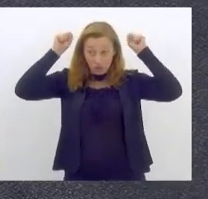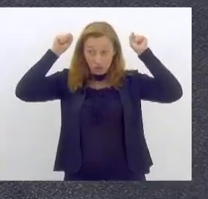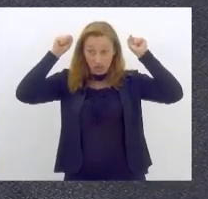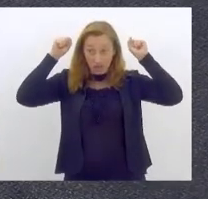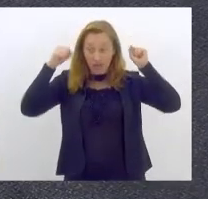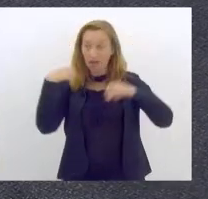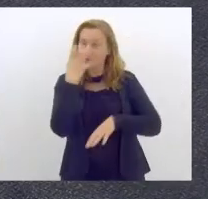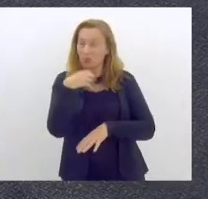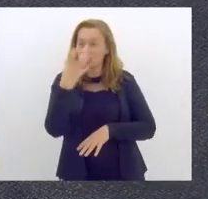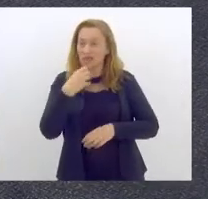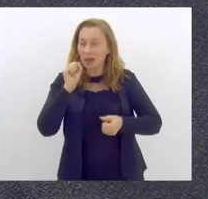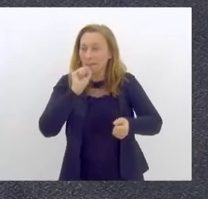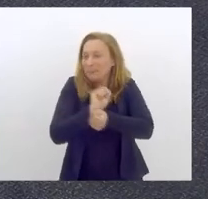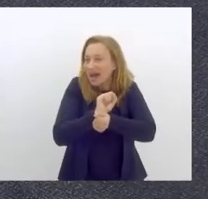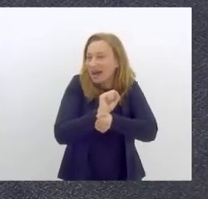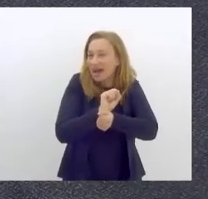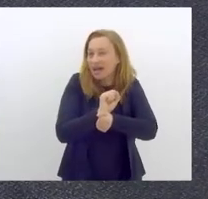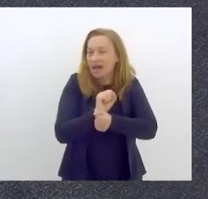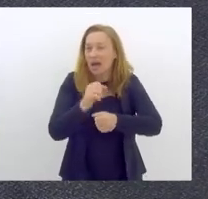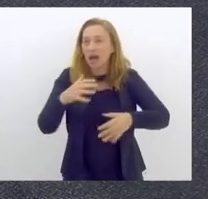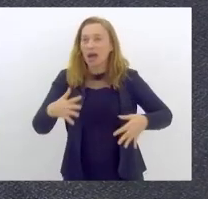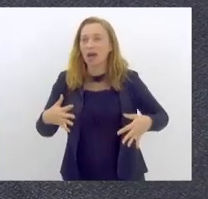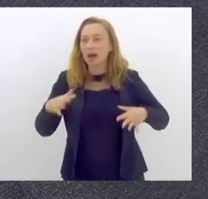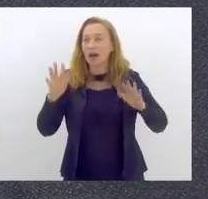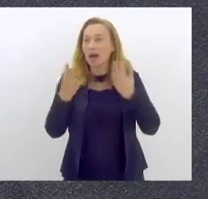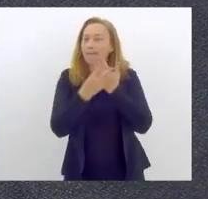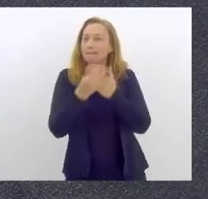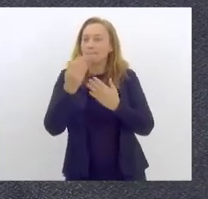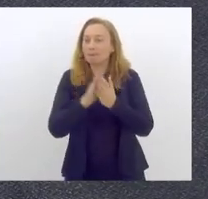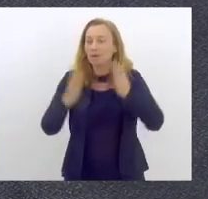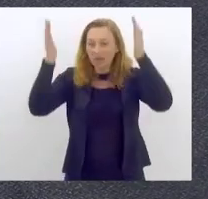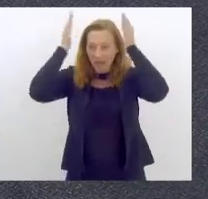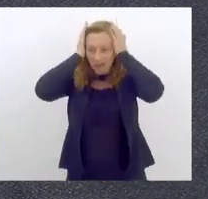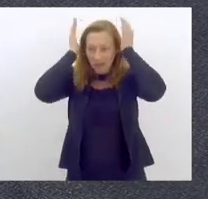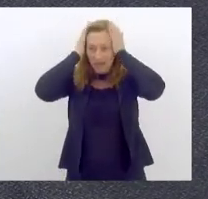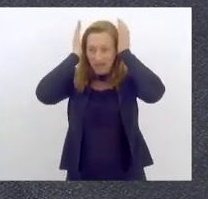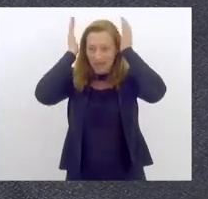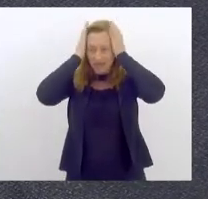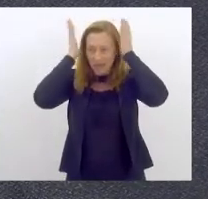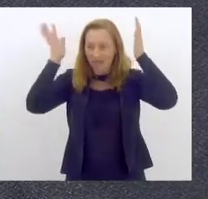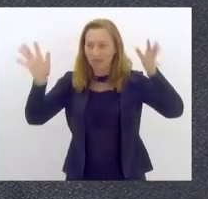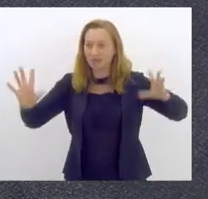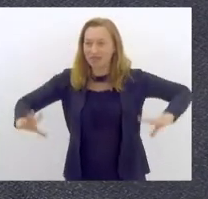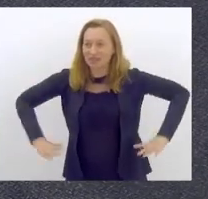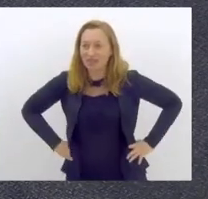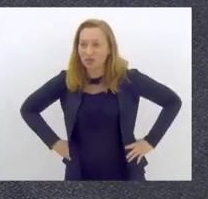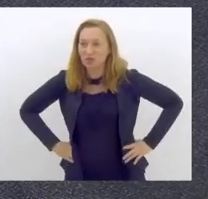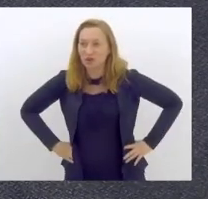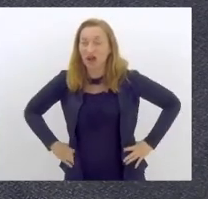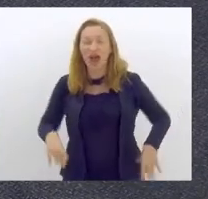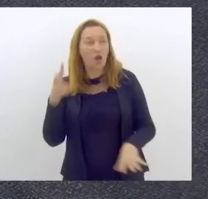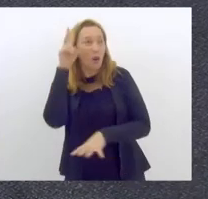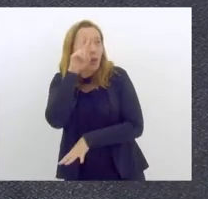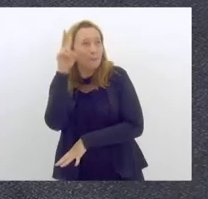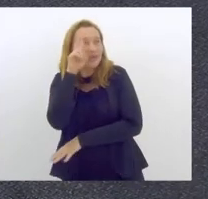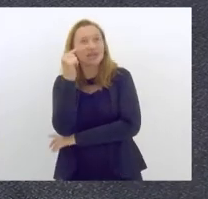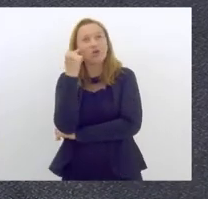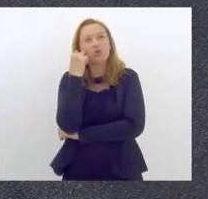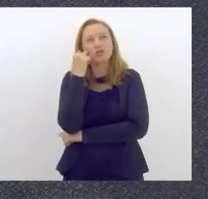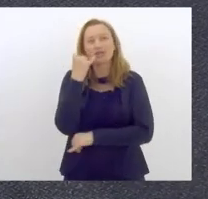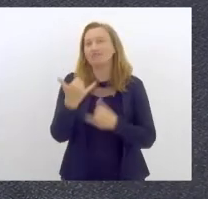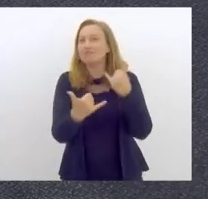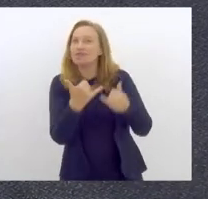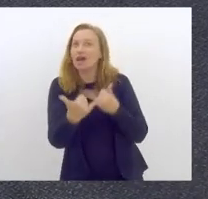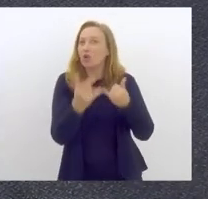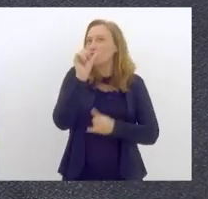mão na cabeça mão na cintura faria isso me lembra um passo a passo do exame físico né e eu comecei a brincar